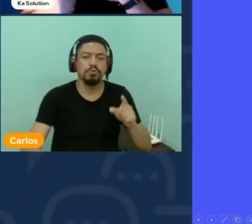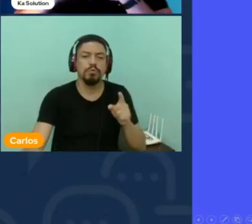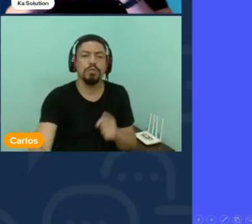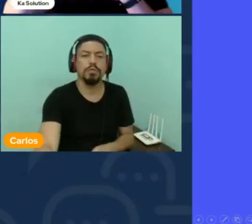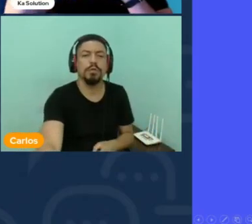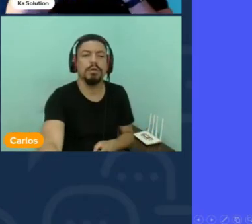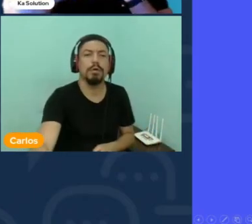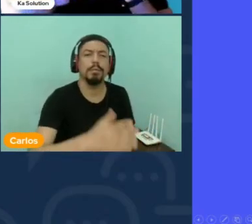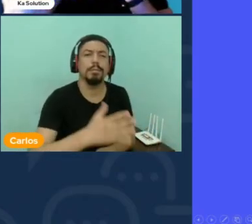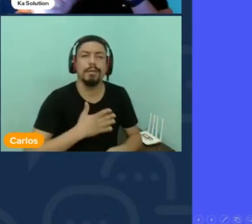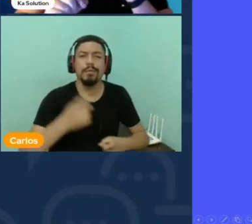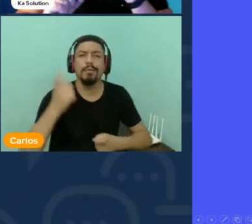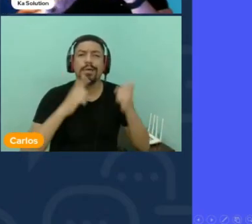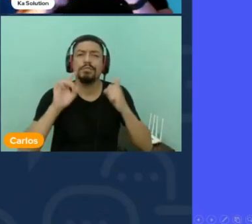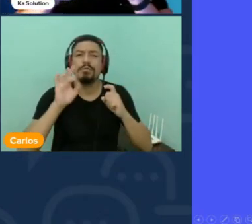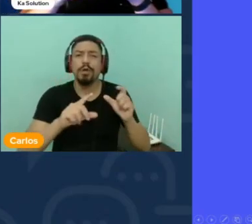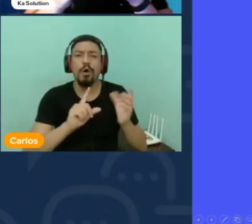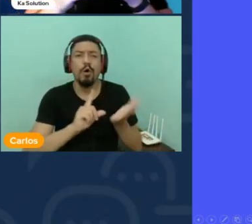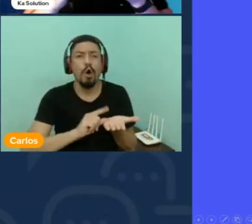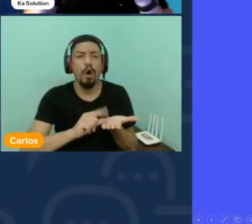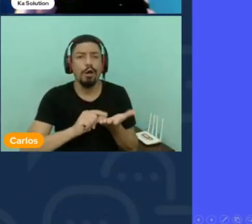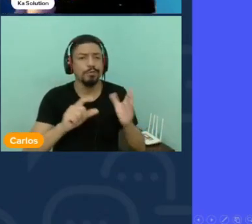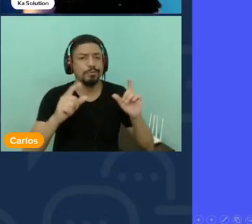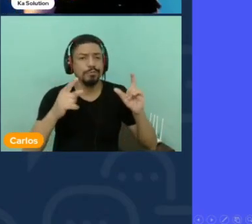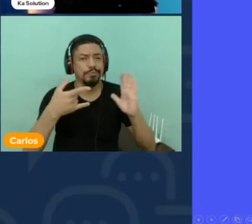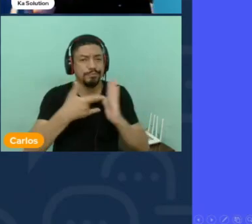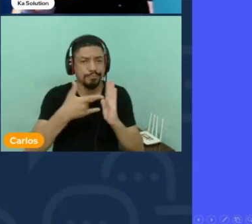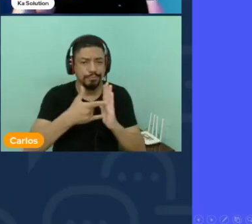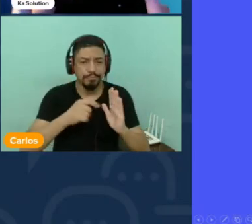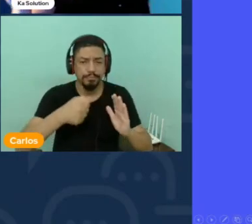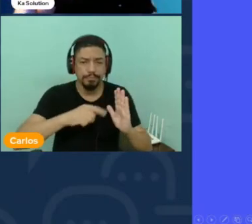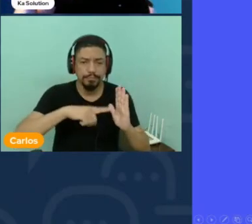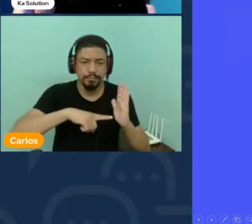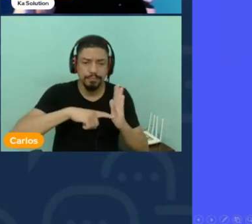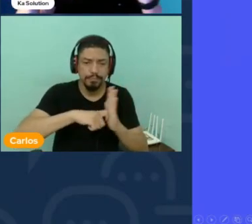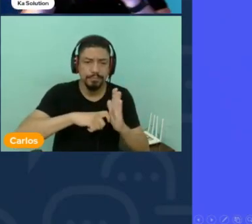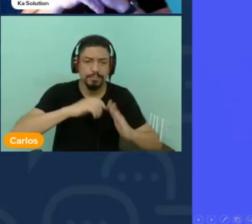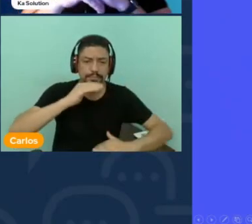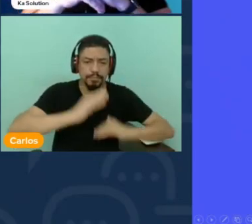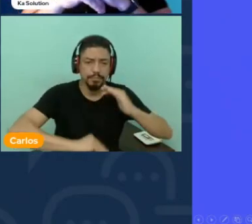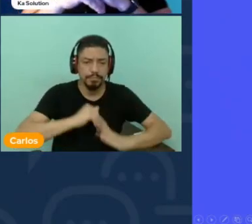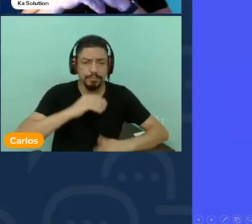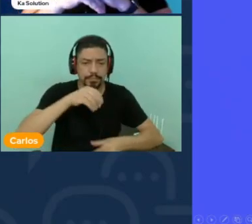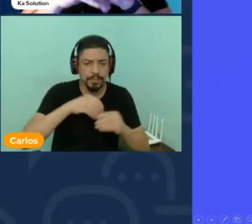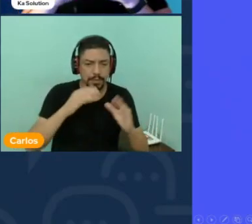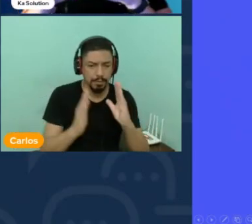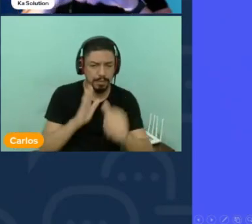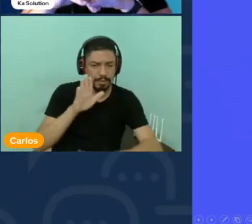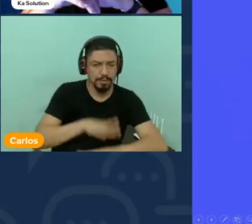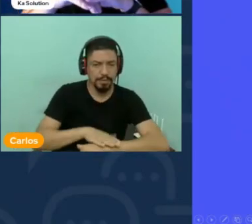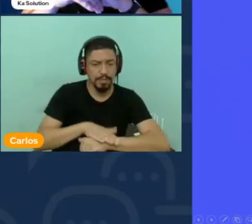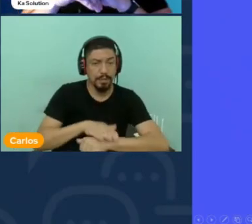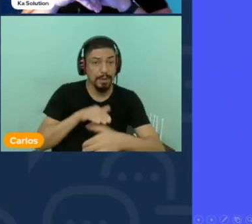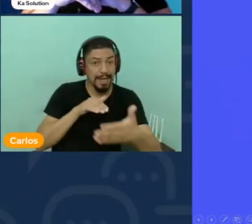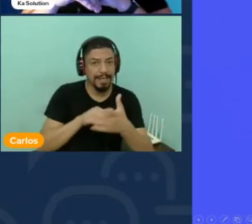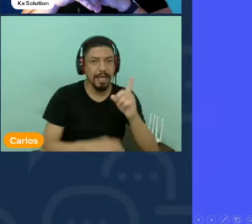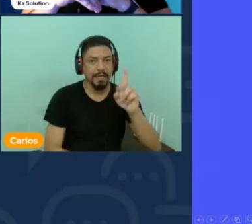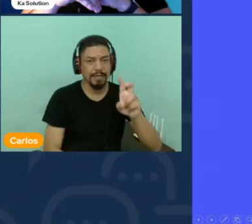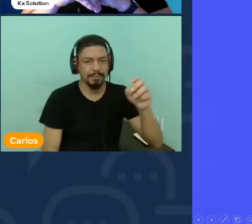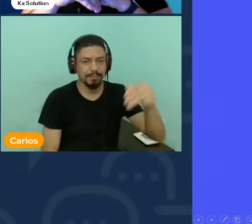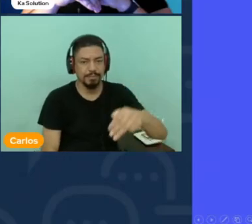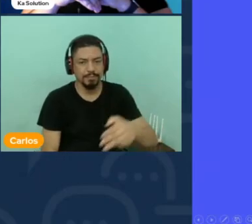preocupo só com o meu código. E esse código ele tem que executar dentro desse intervalo de tempo, de até 15